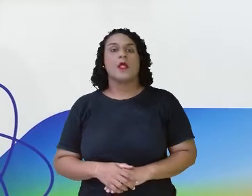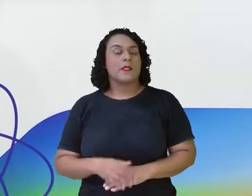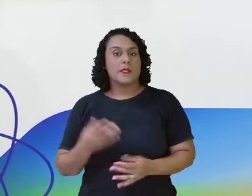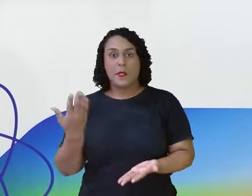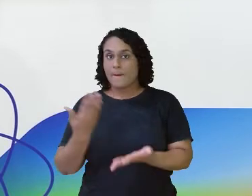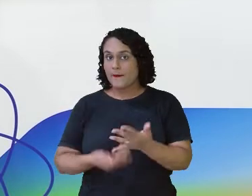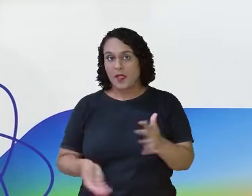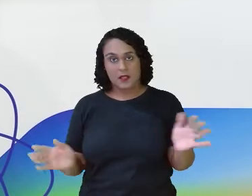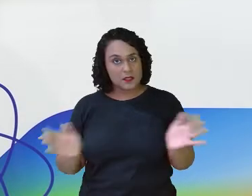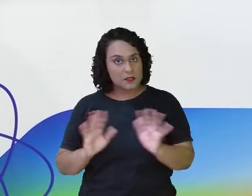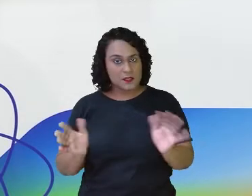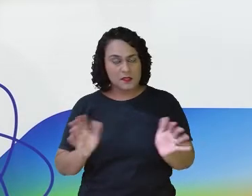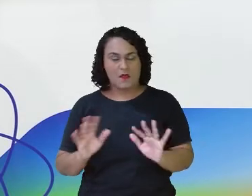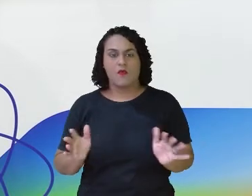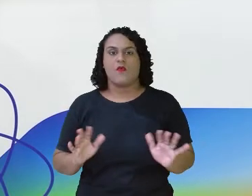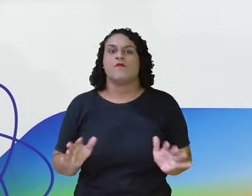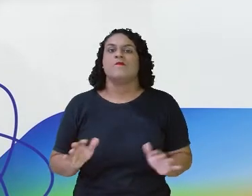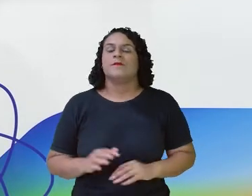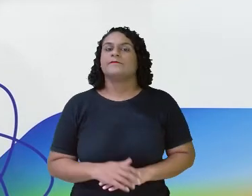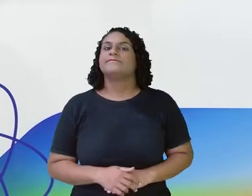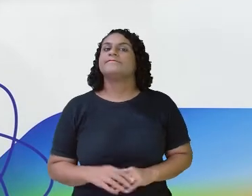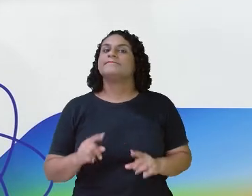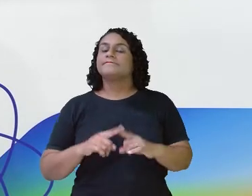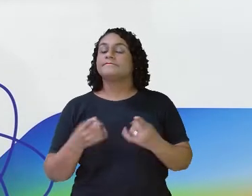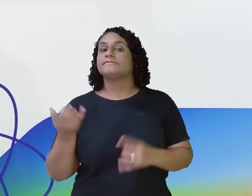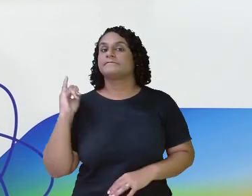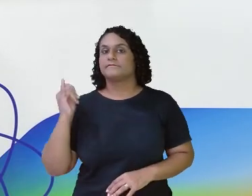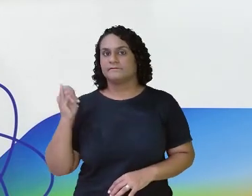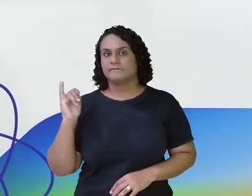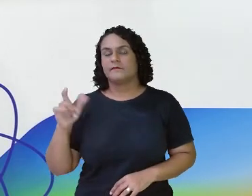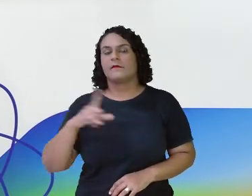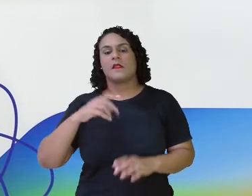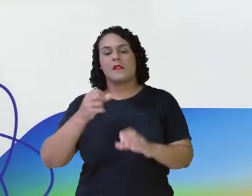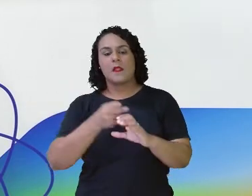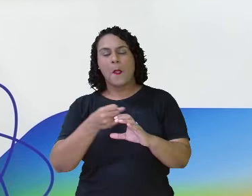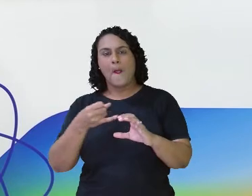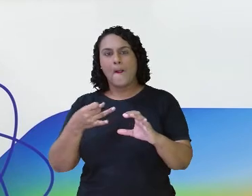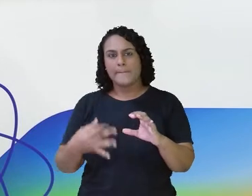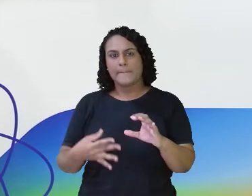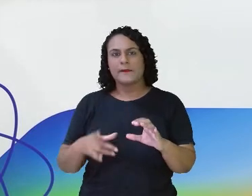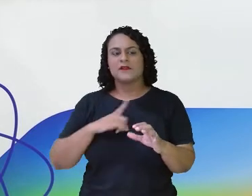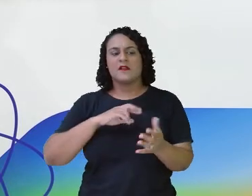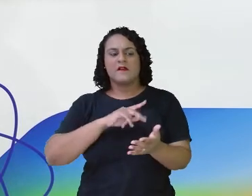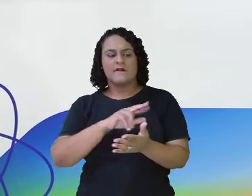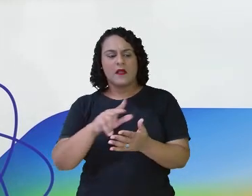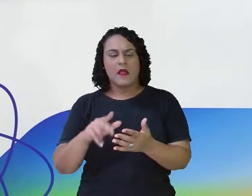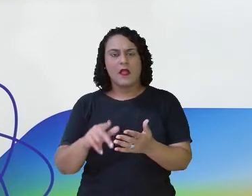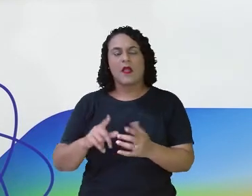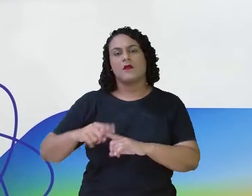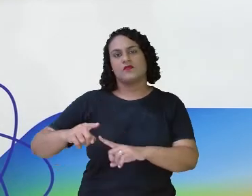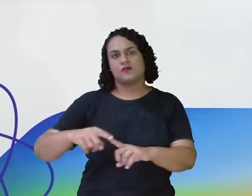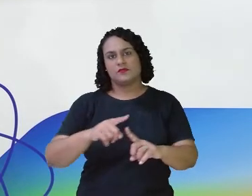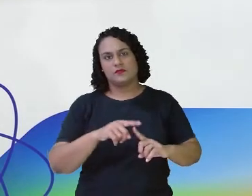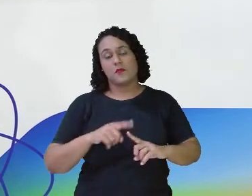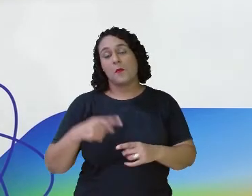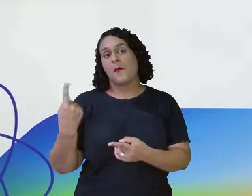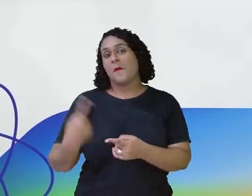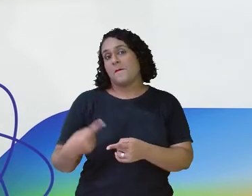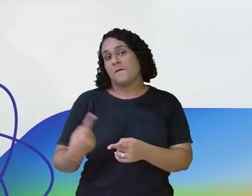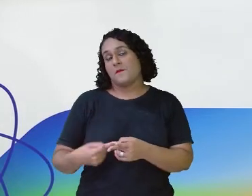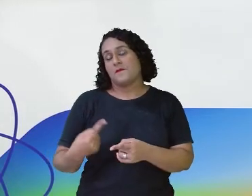convido vocês a não perder. Mas o conto tem essa característica de ter, assim, várias versões, porque